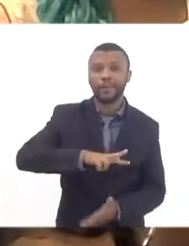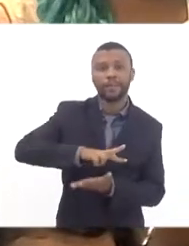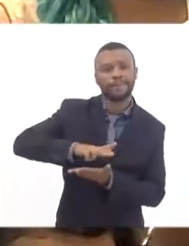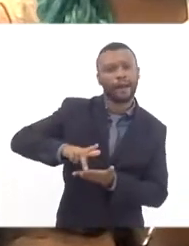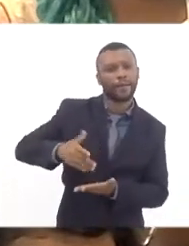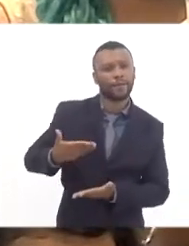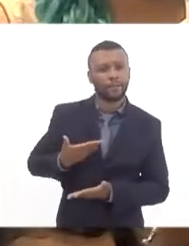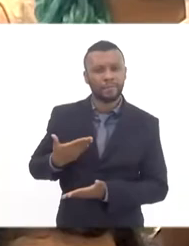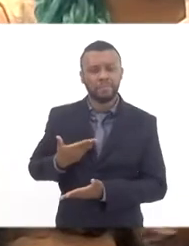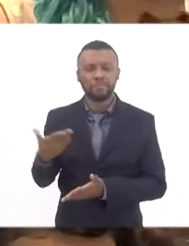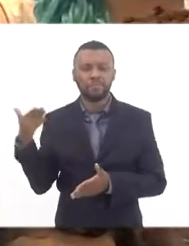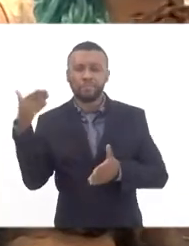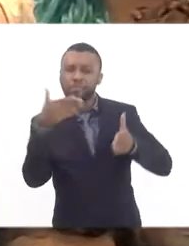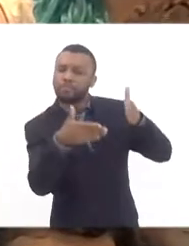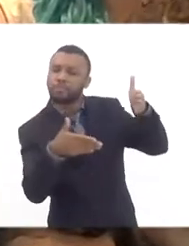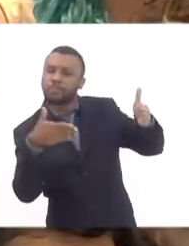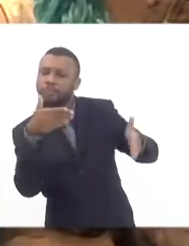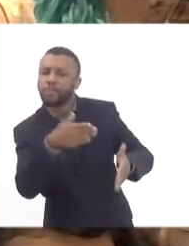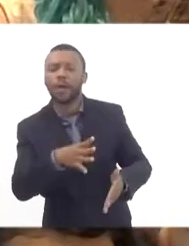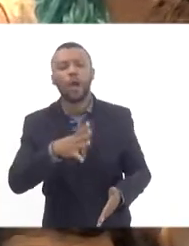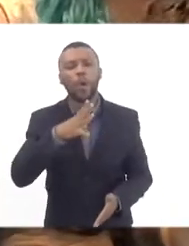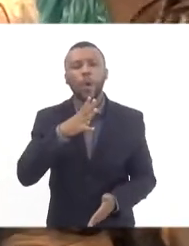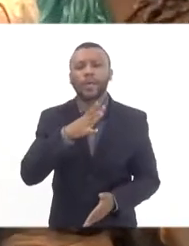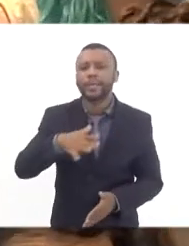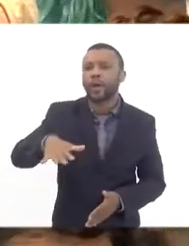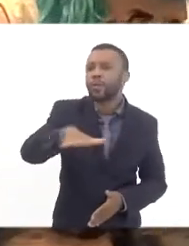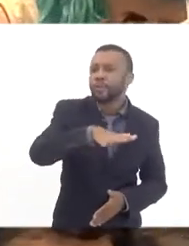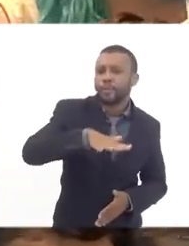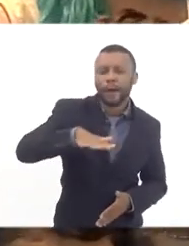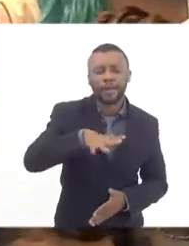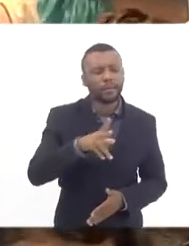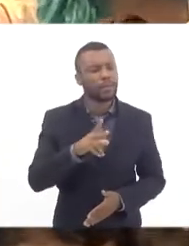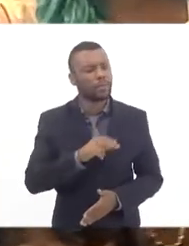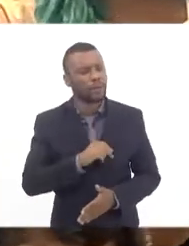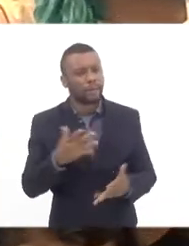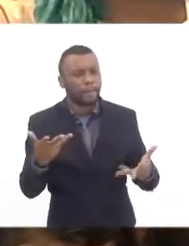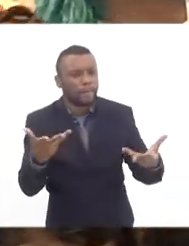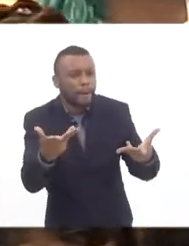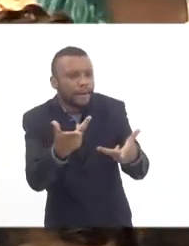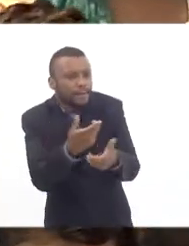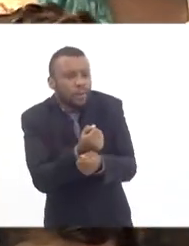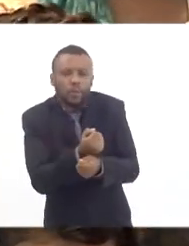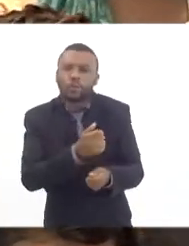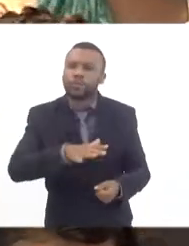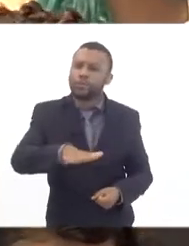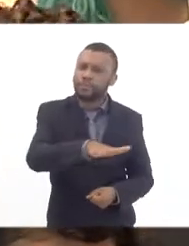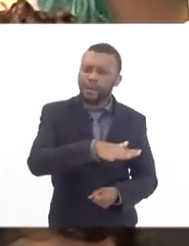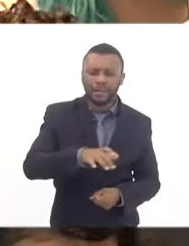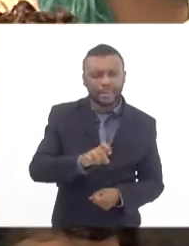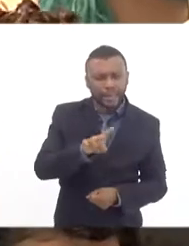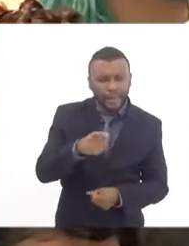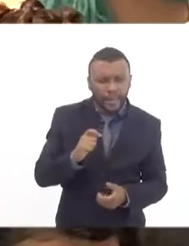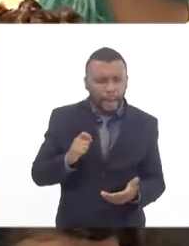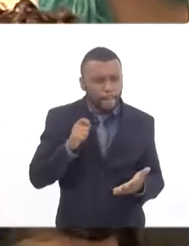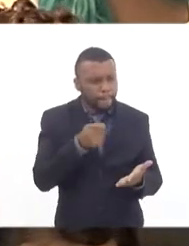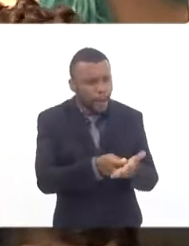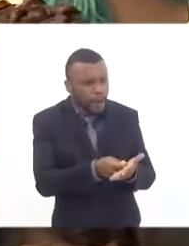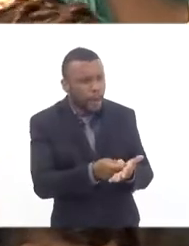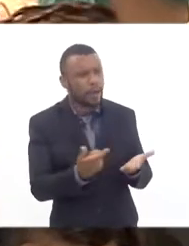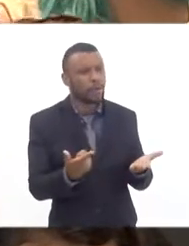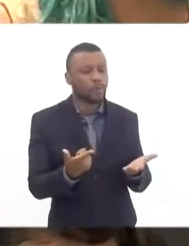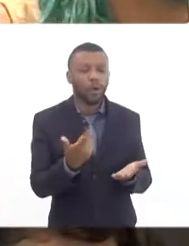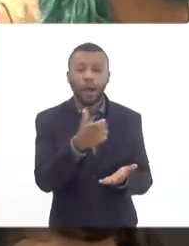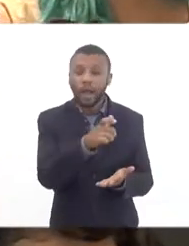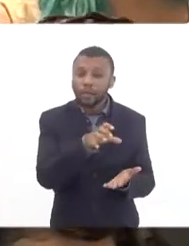iam conhecer o espaço e falavam, nossa, como é incrível esse espaço, e será que é pago? Enfim, era um